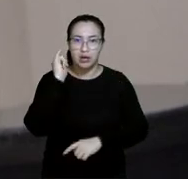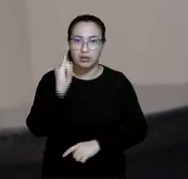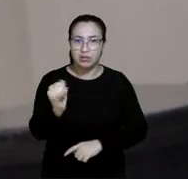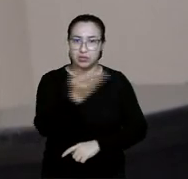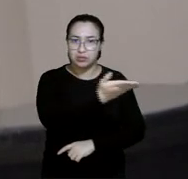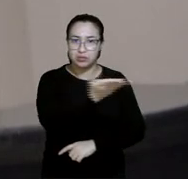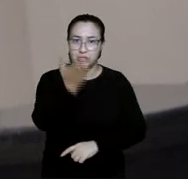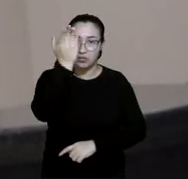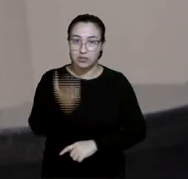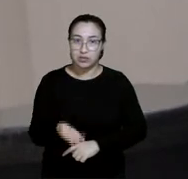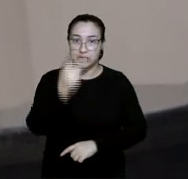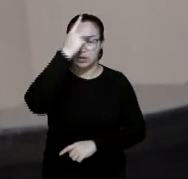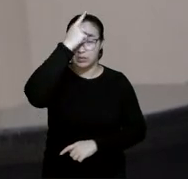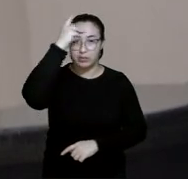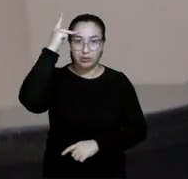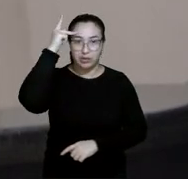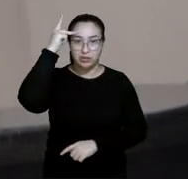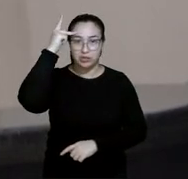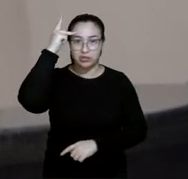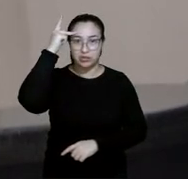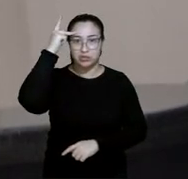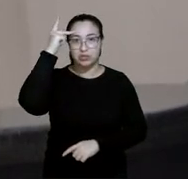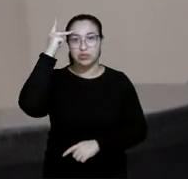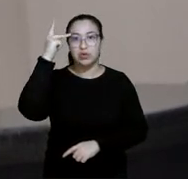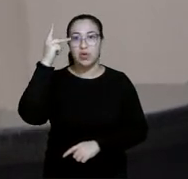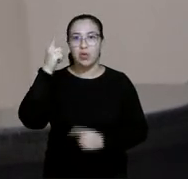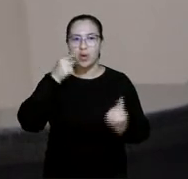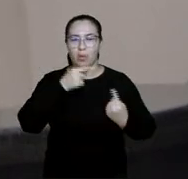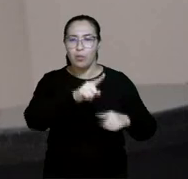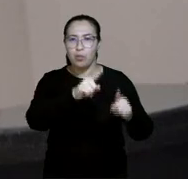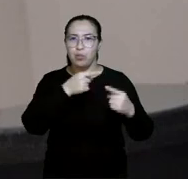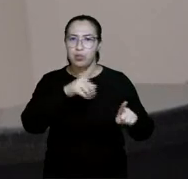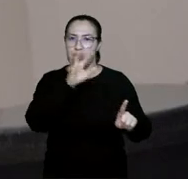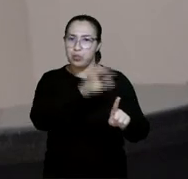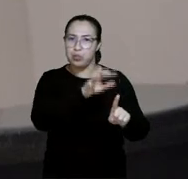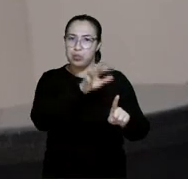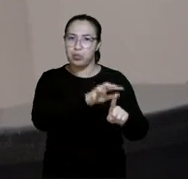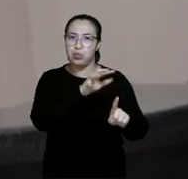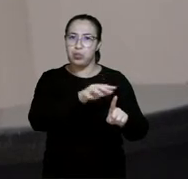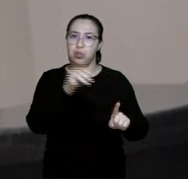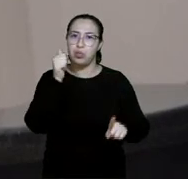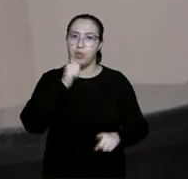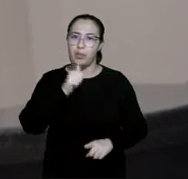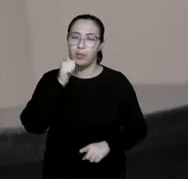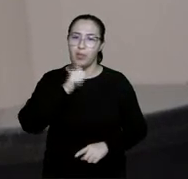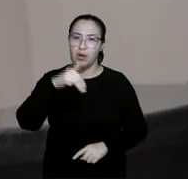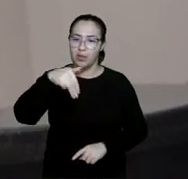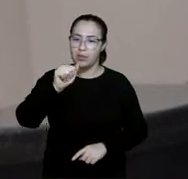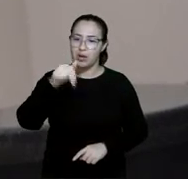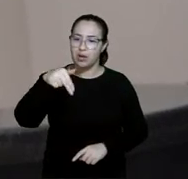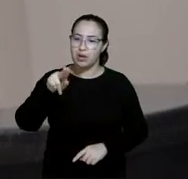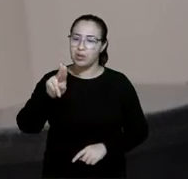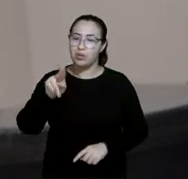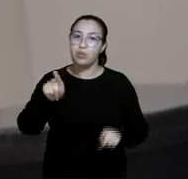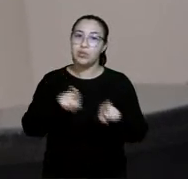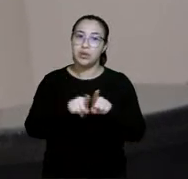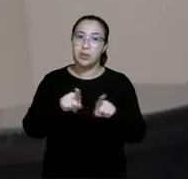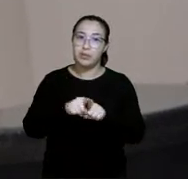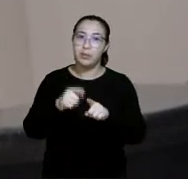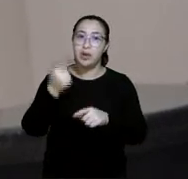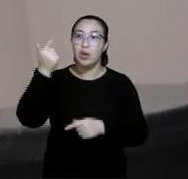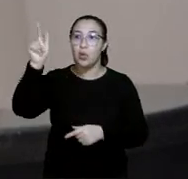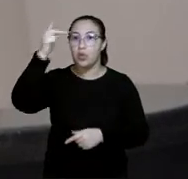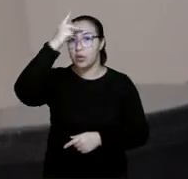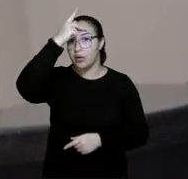aos agressores hoje da Manu e de tantos outros candidatos e candidatas que estão submetidos a esse tipo de prática que deve